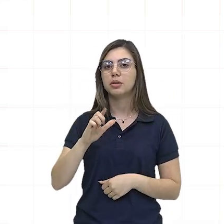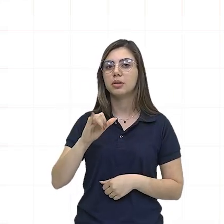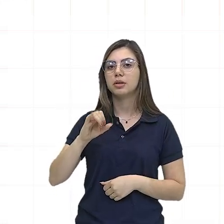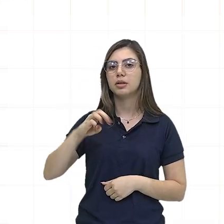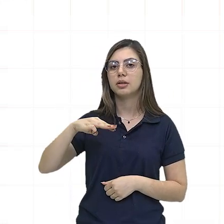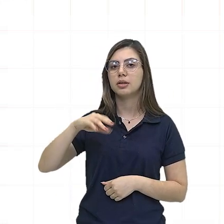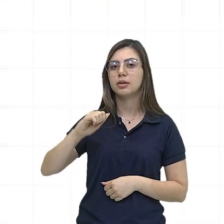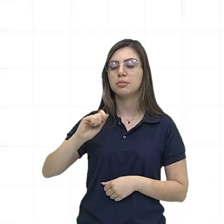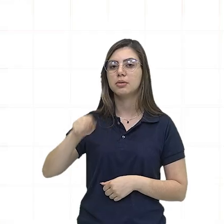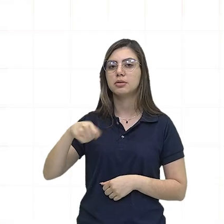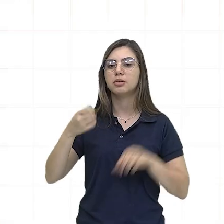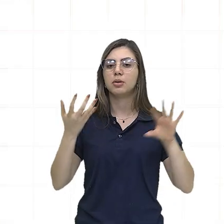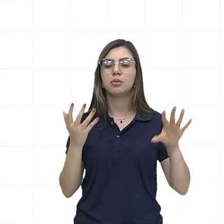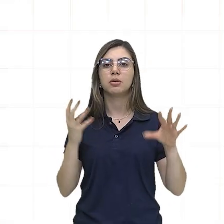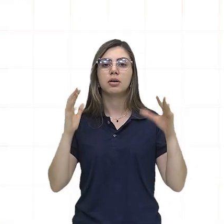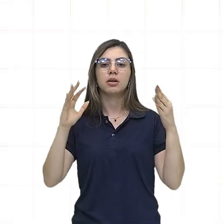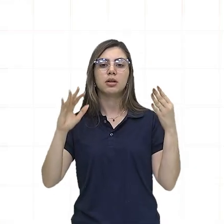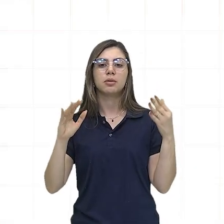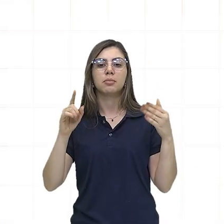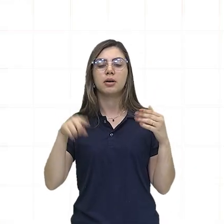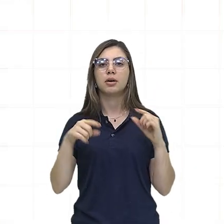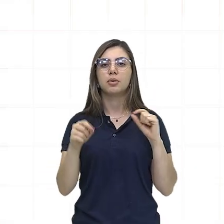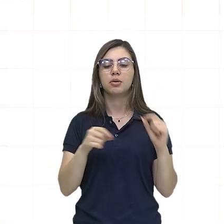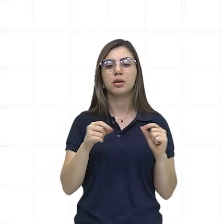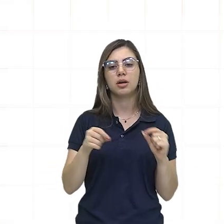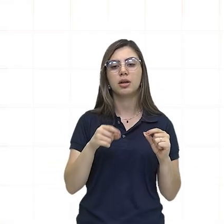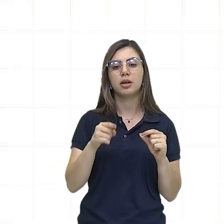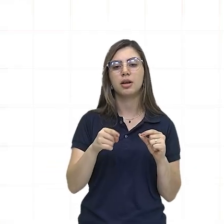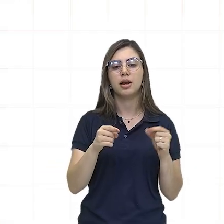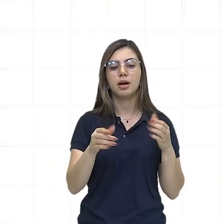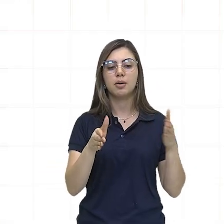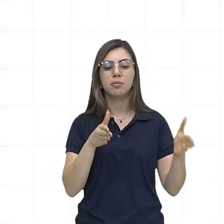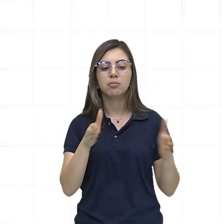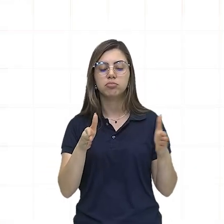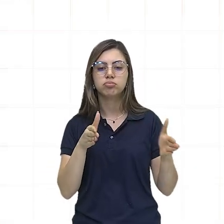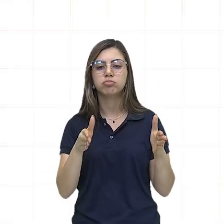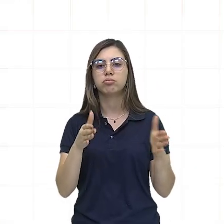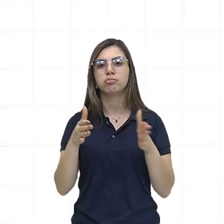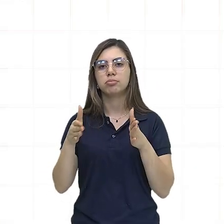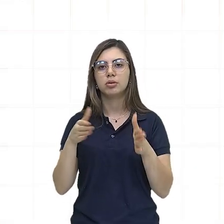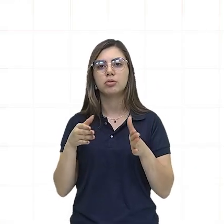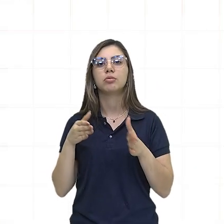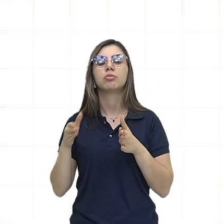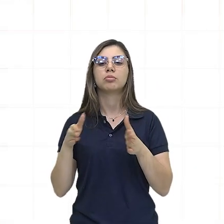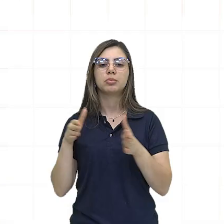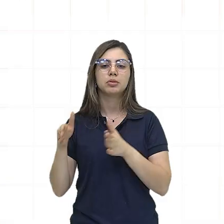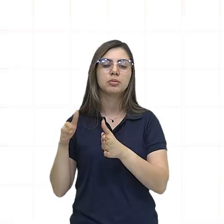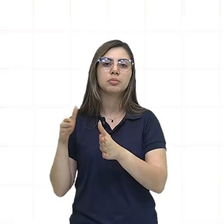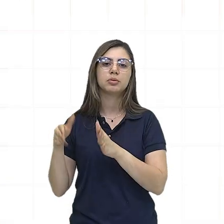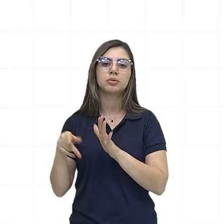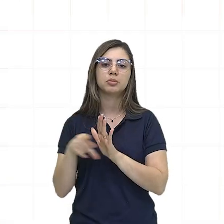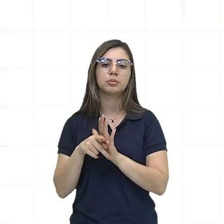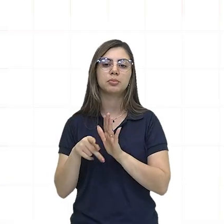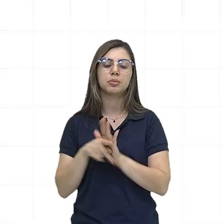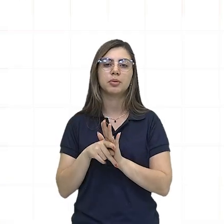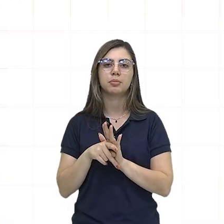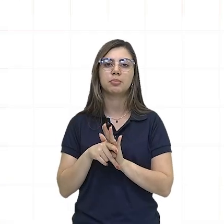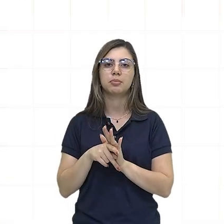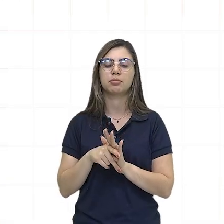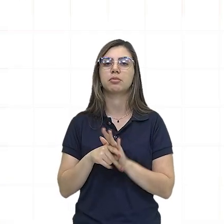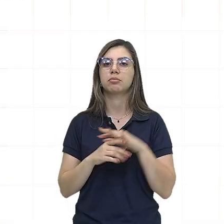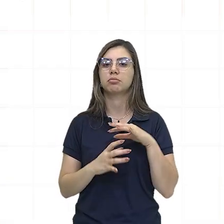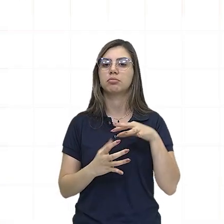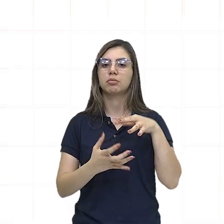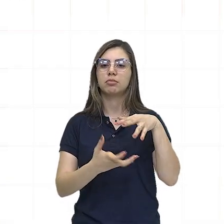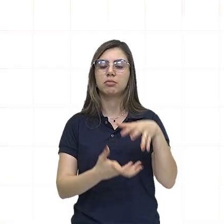ele já se refere ao comportamento duradouro da atmosfera. Então, o